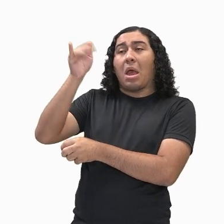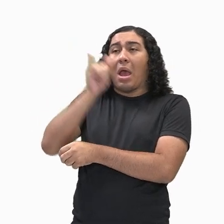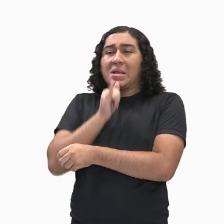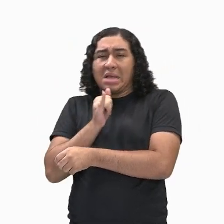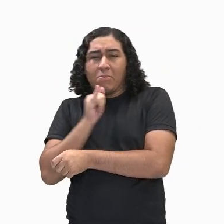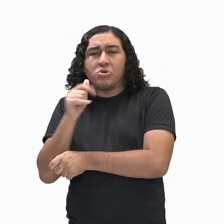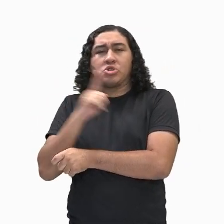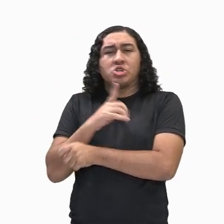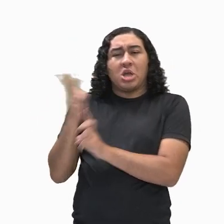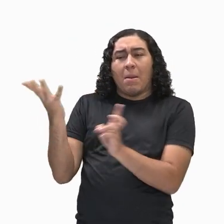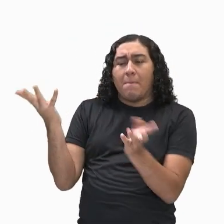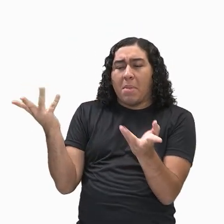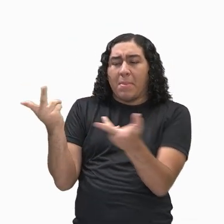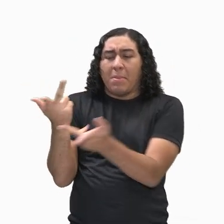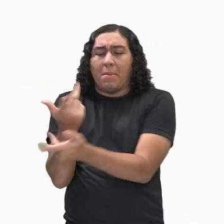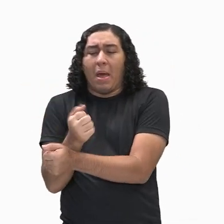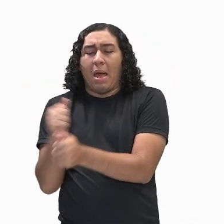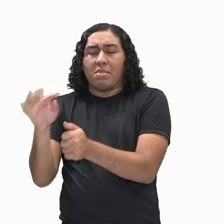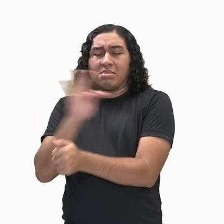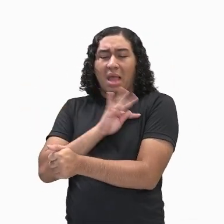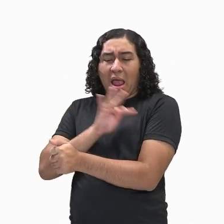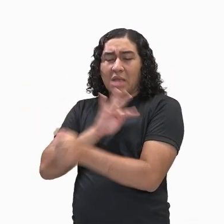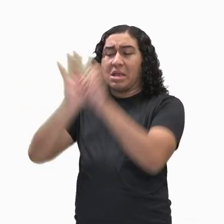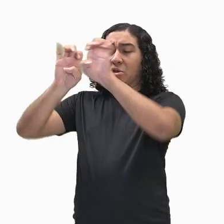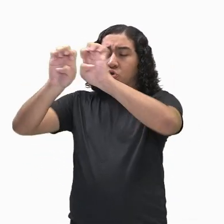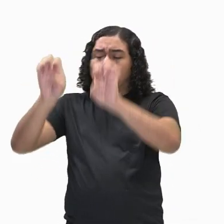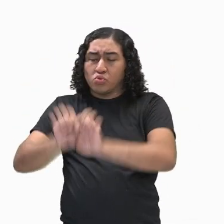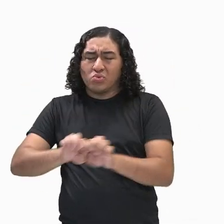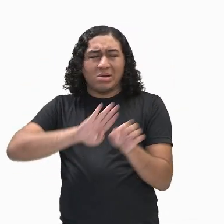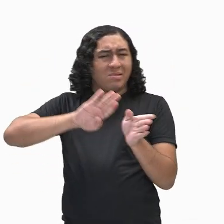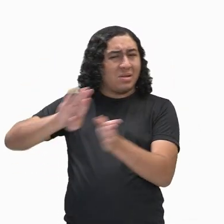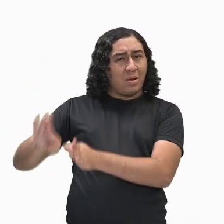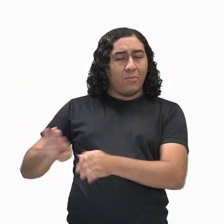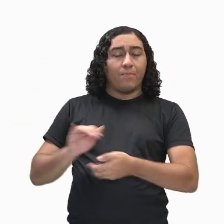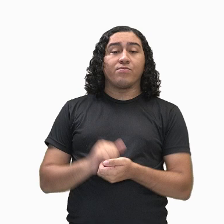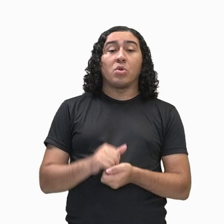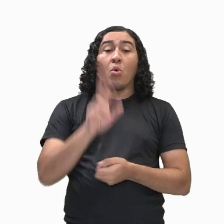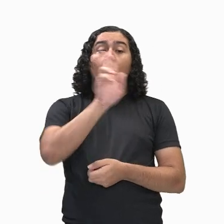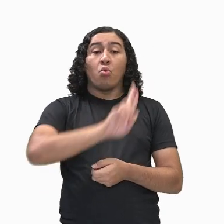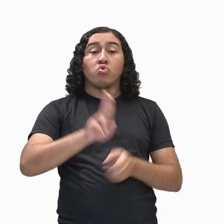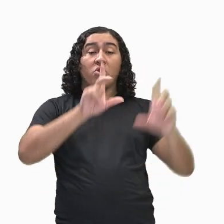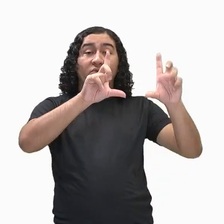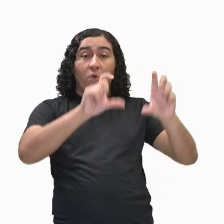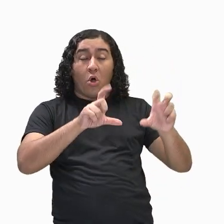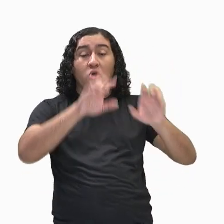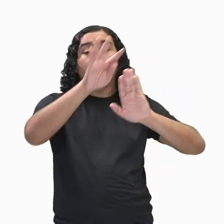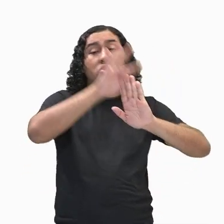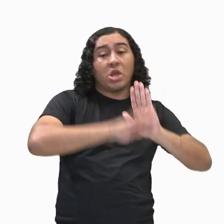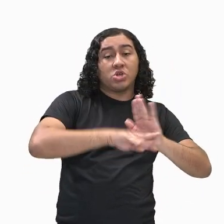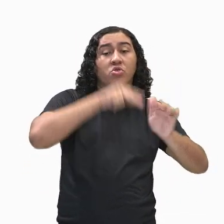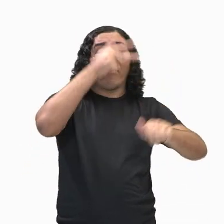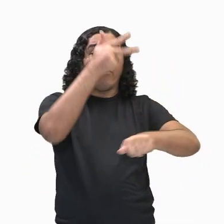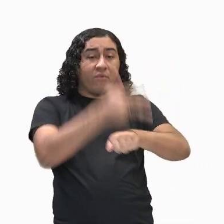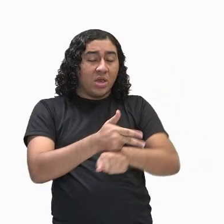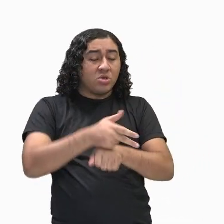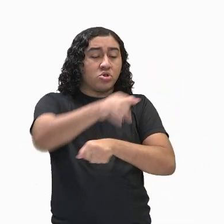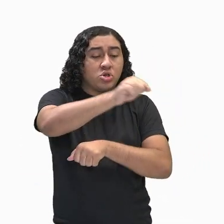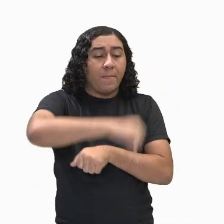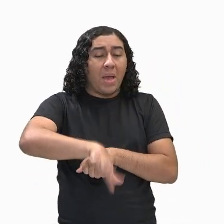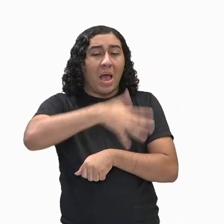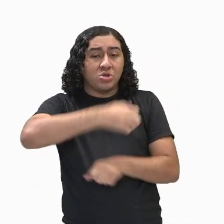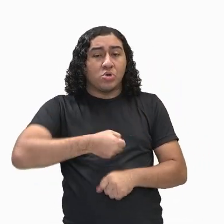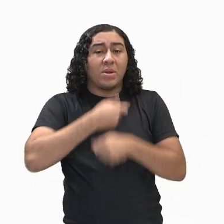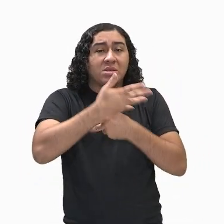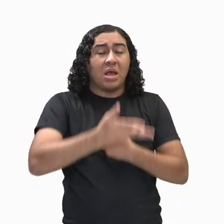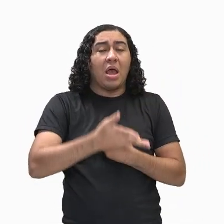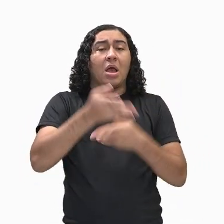arte clássica formal, daquelas técnicas formais. O uso de fotografias, textos, vídeos, instalações, performance, teatro